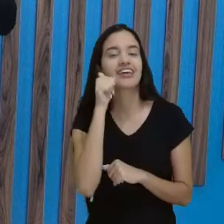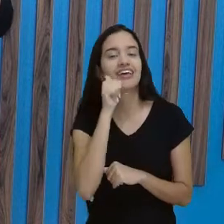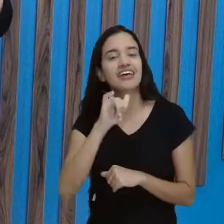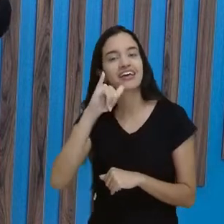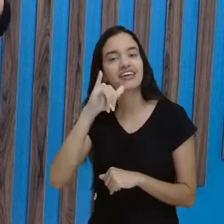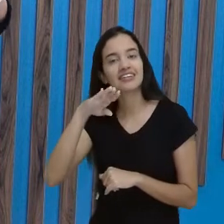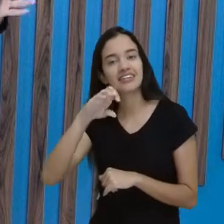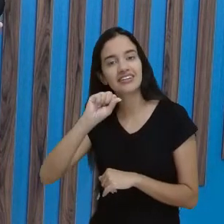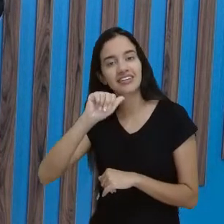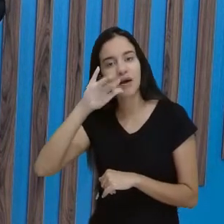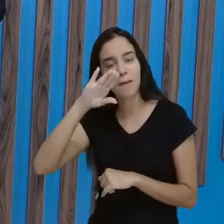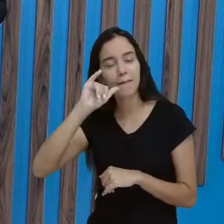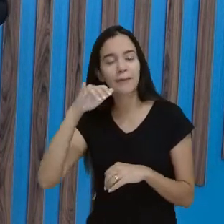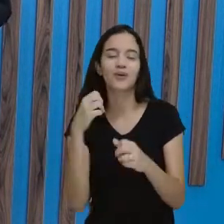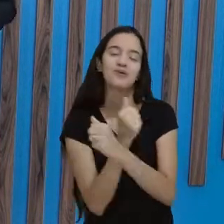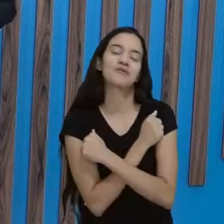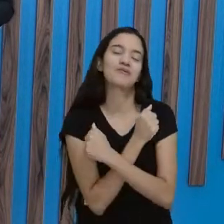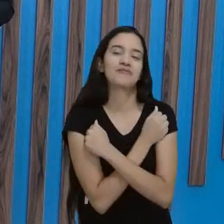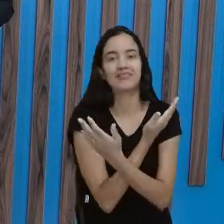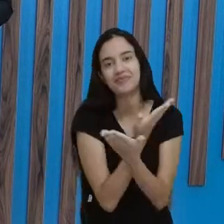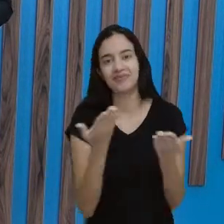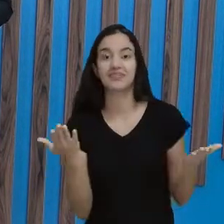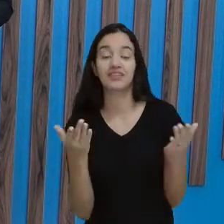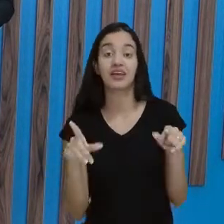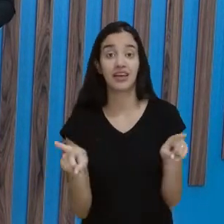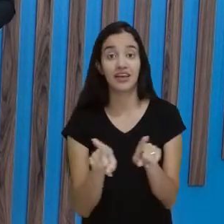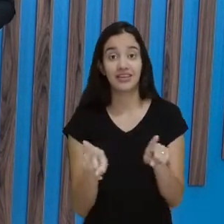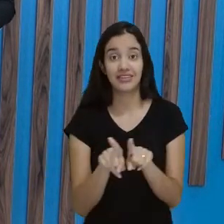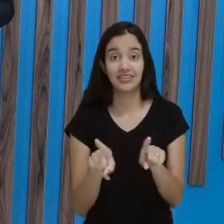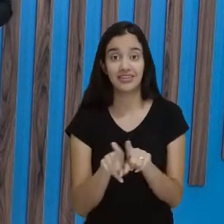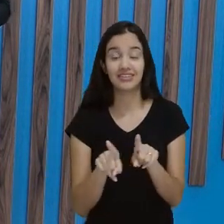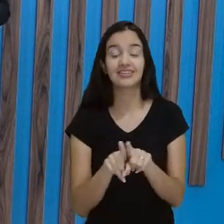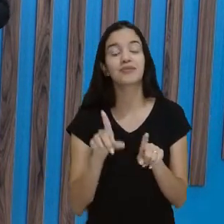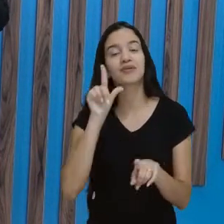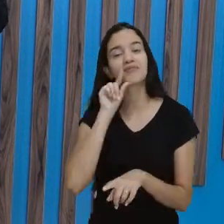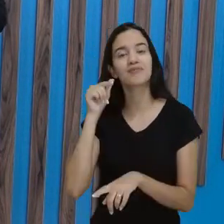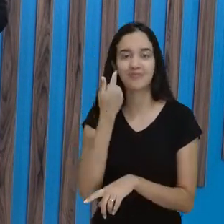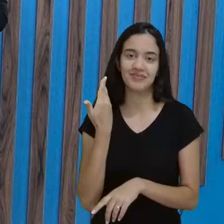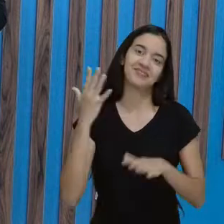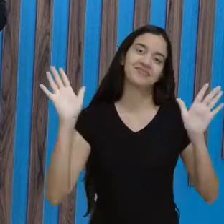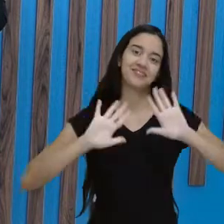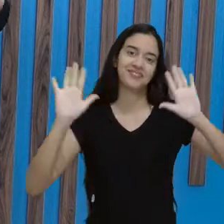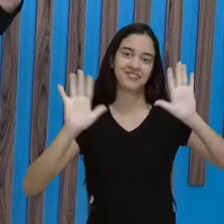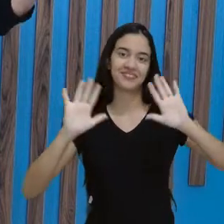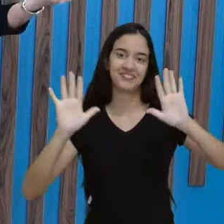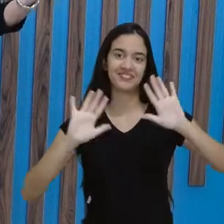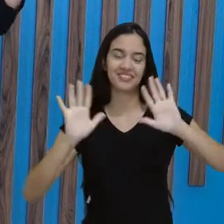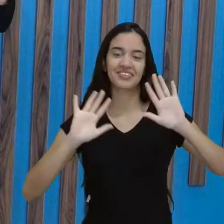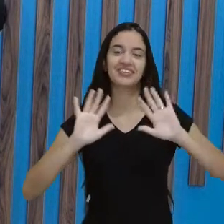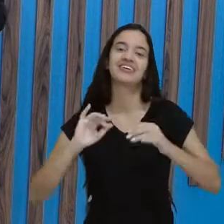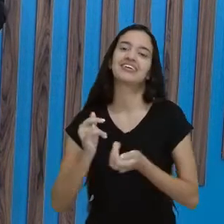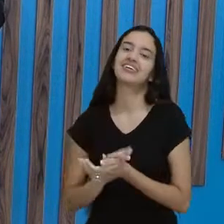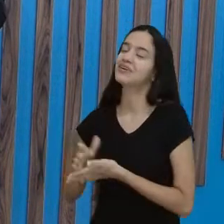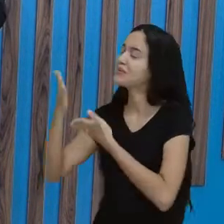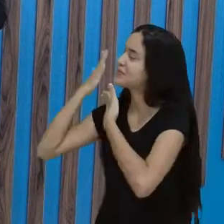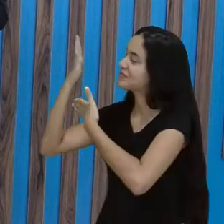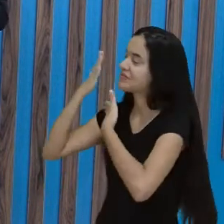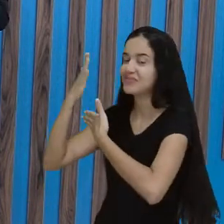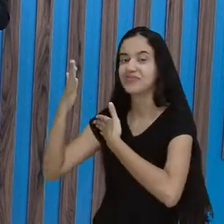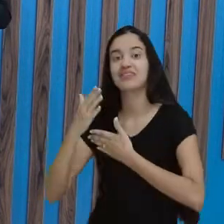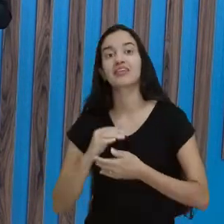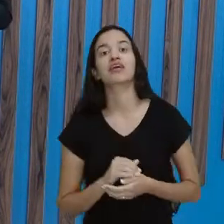Brevemente a gente vai dar um abraço bem forte aqui. Conosco também Midian, a intérprete de Libras. Bem-vinda,